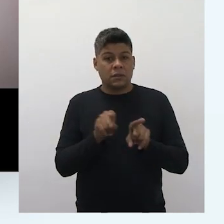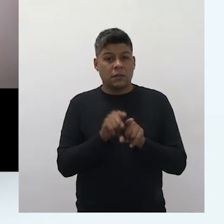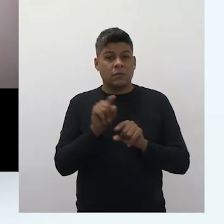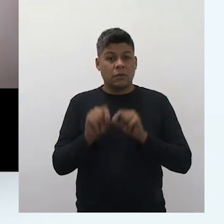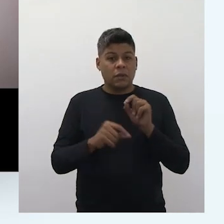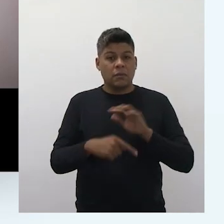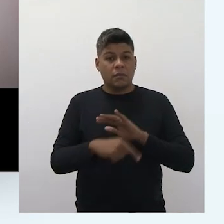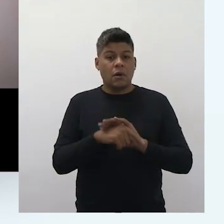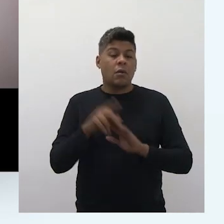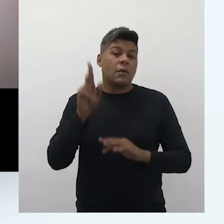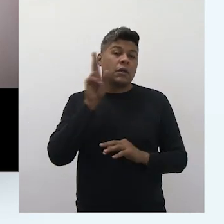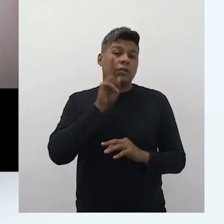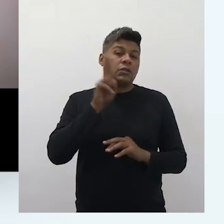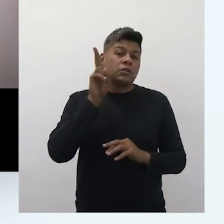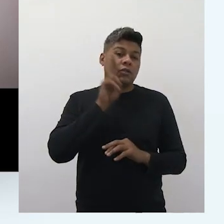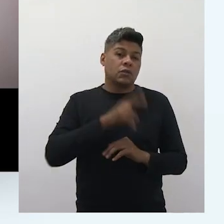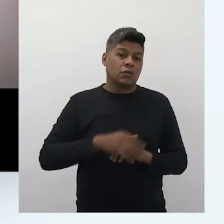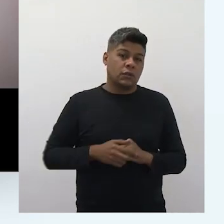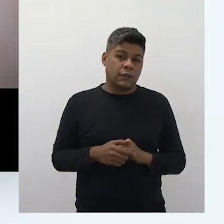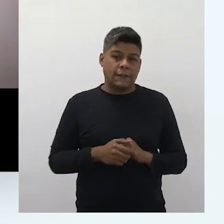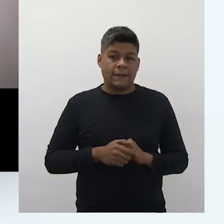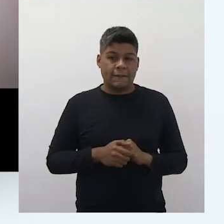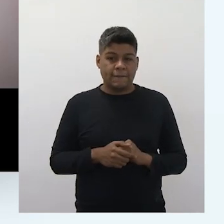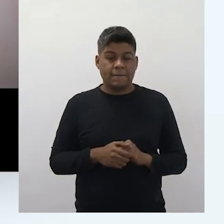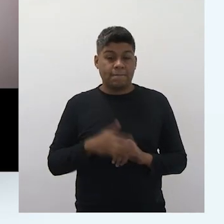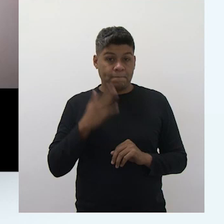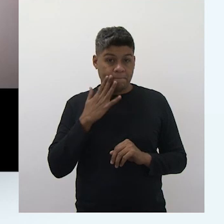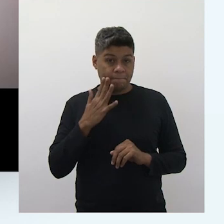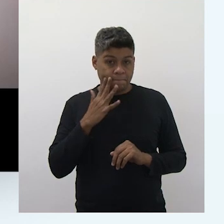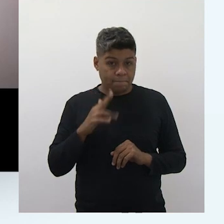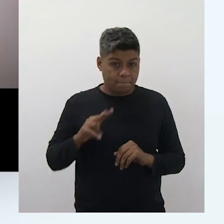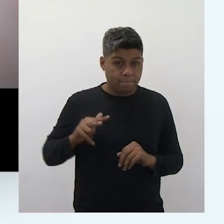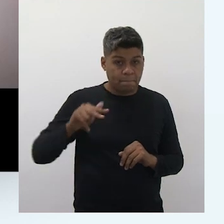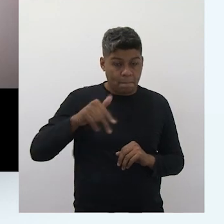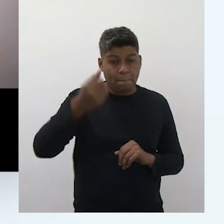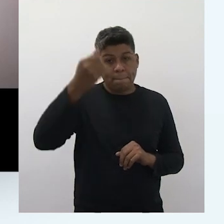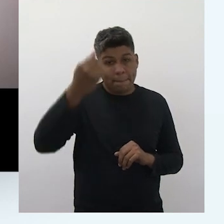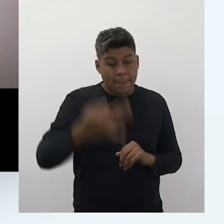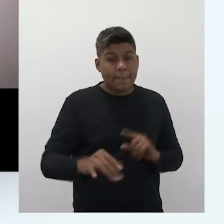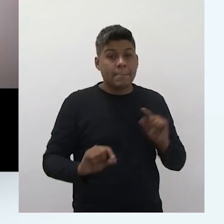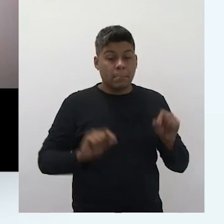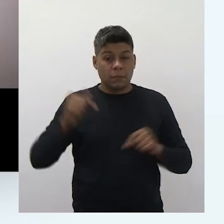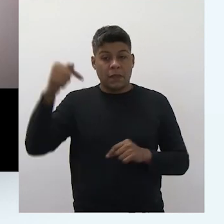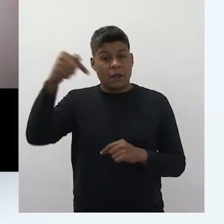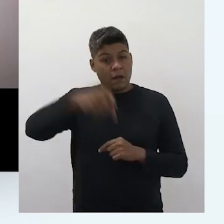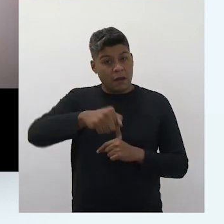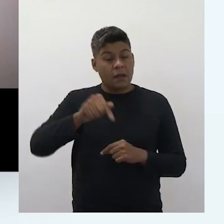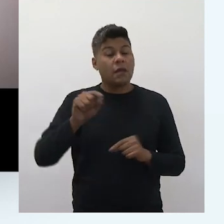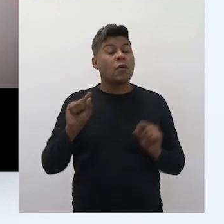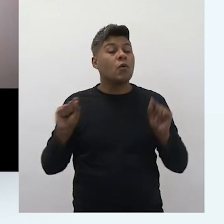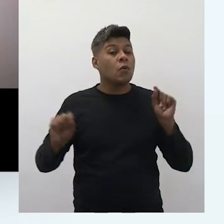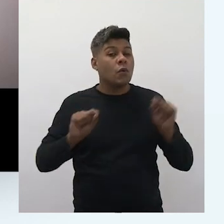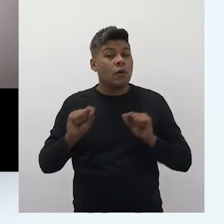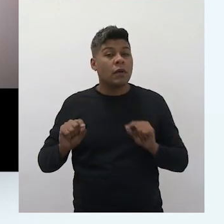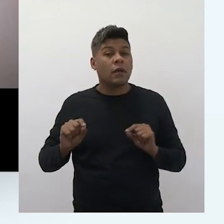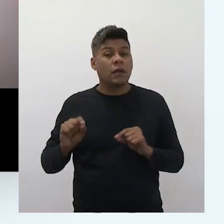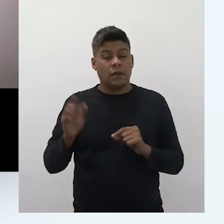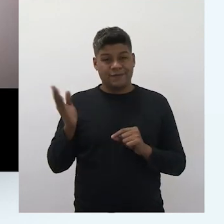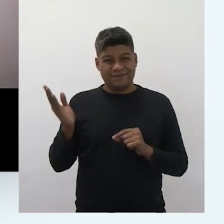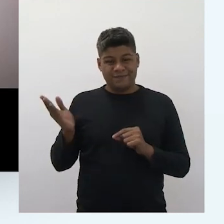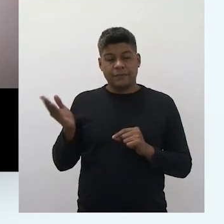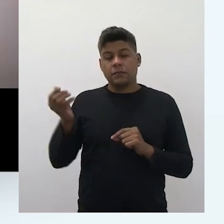da sua própria história. A autonomia intelectual definida aqui como Piaget coloca,